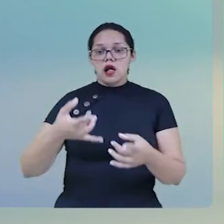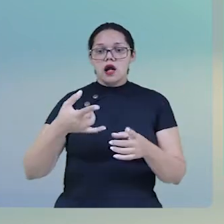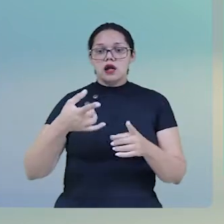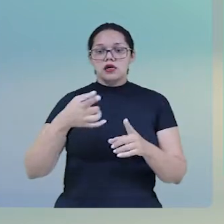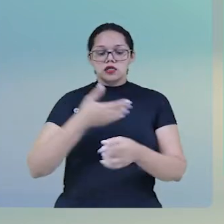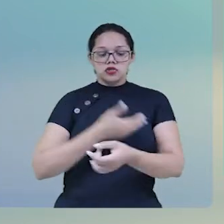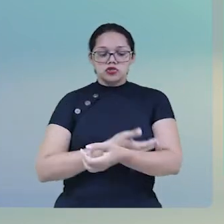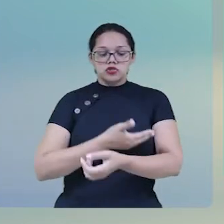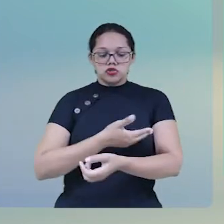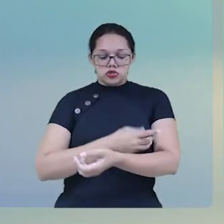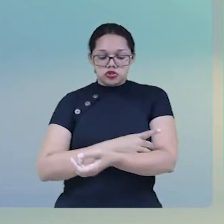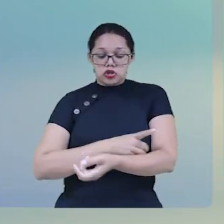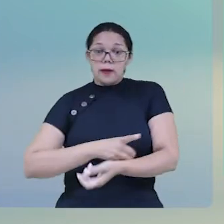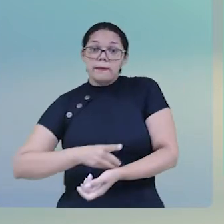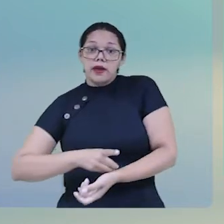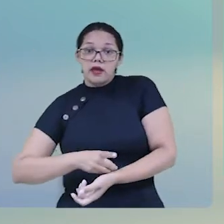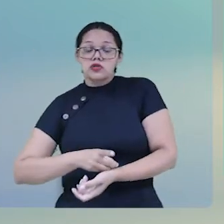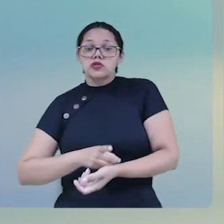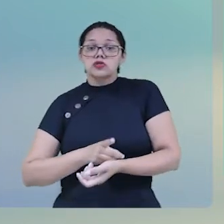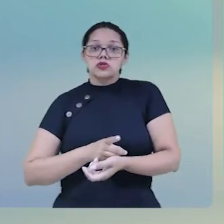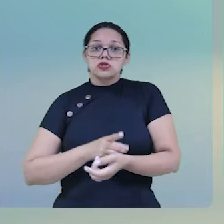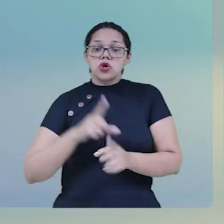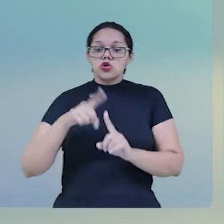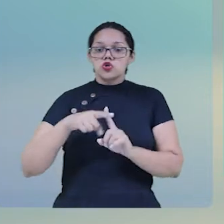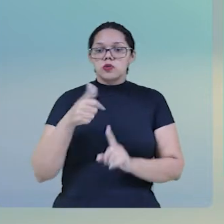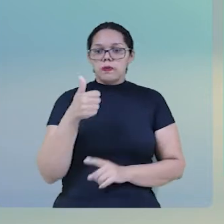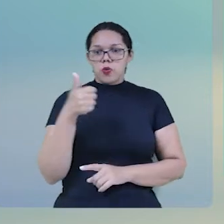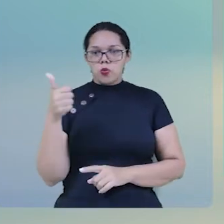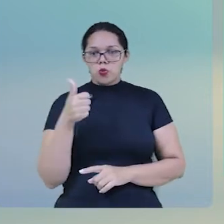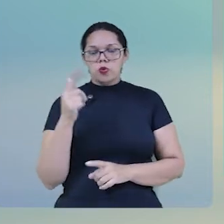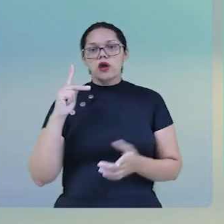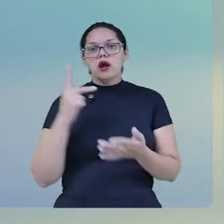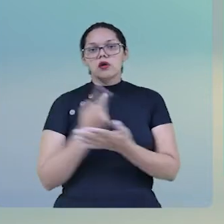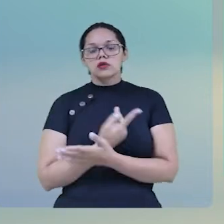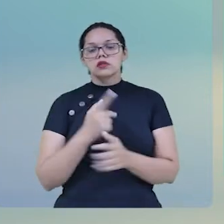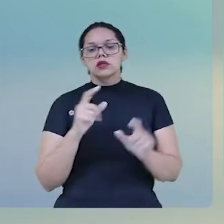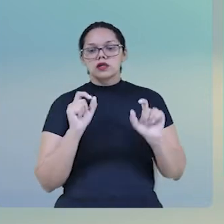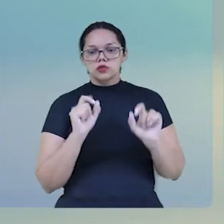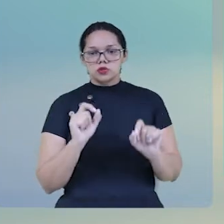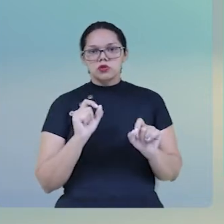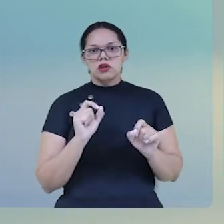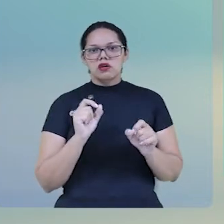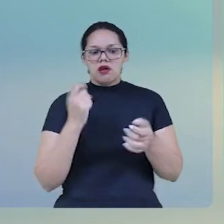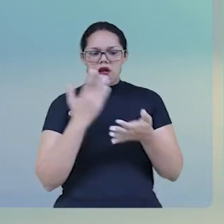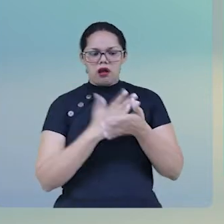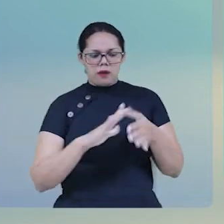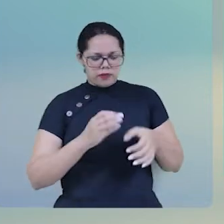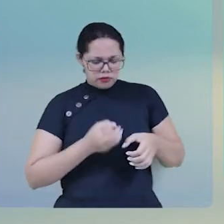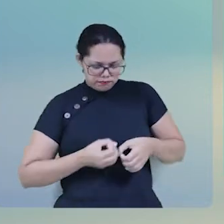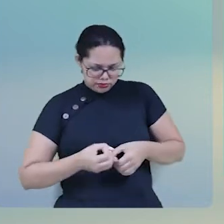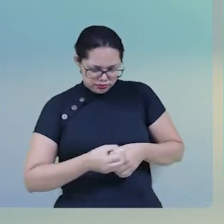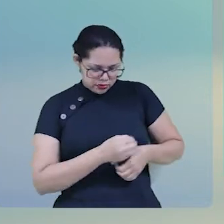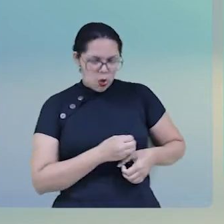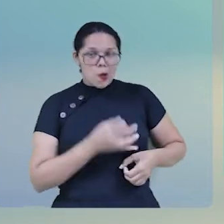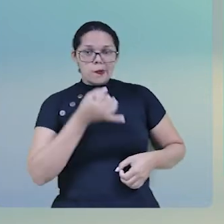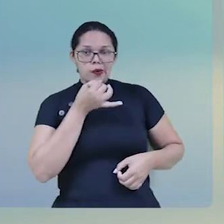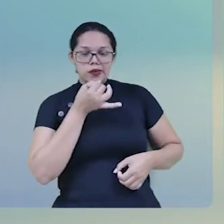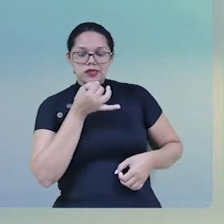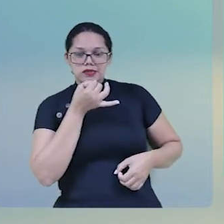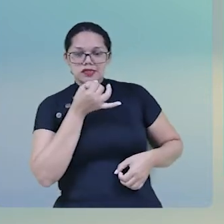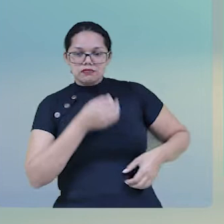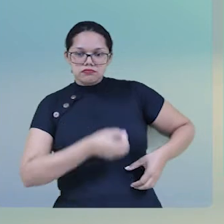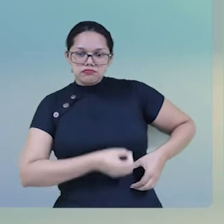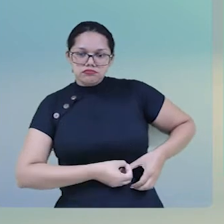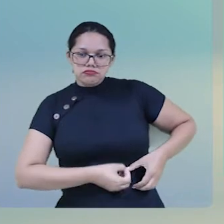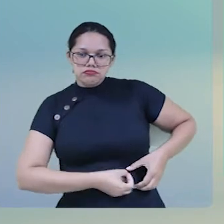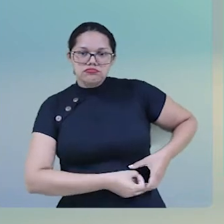uma diabetes causada pela destruição das células produtoras de insulina. Ou seja, o meu pâncreas